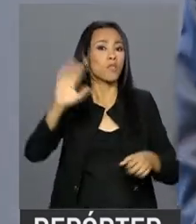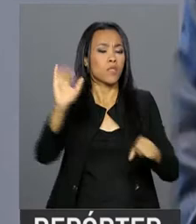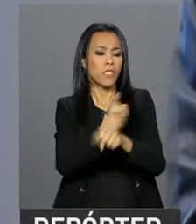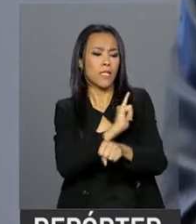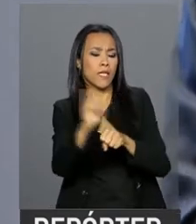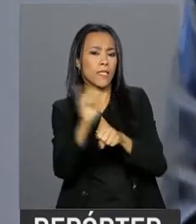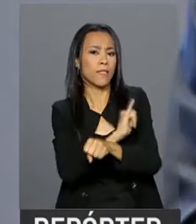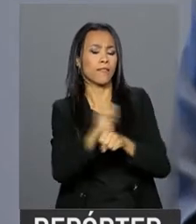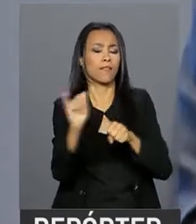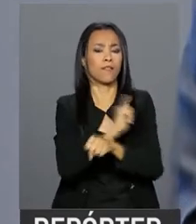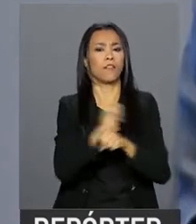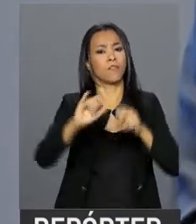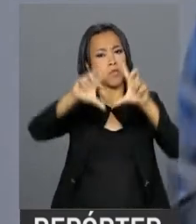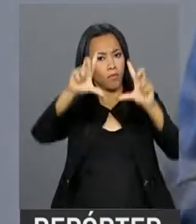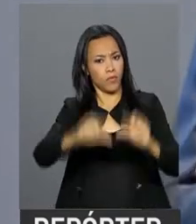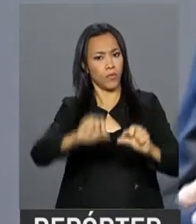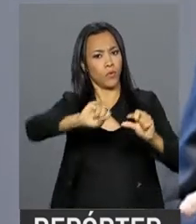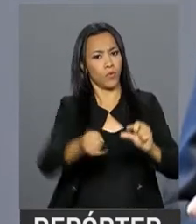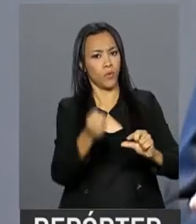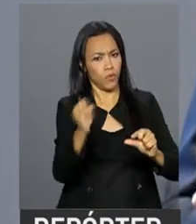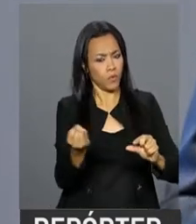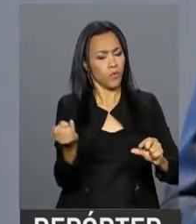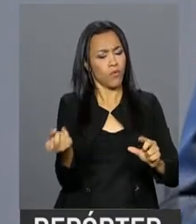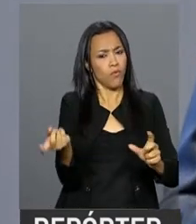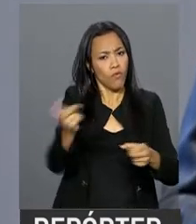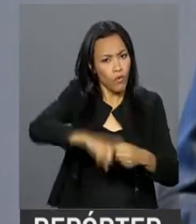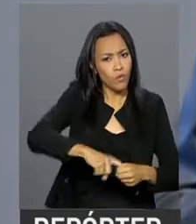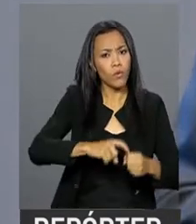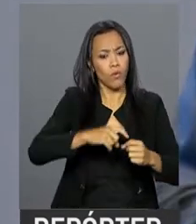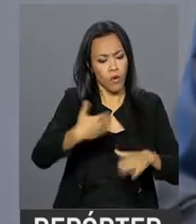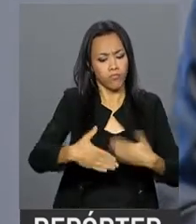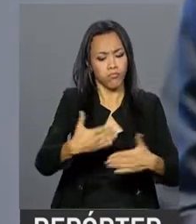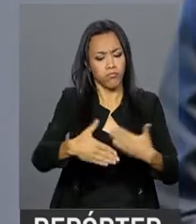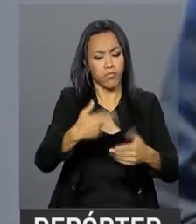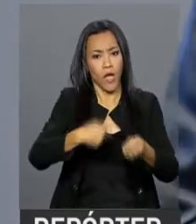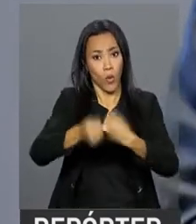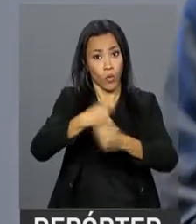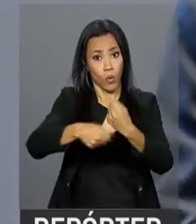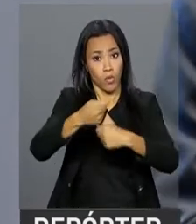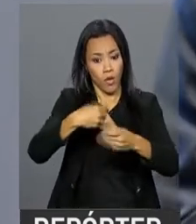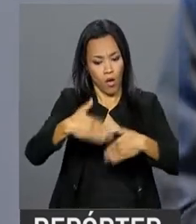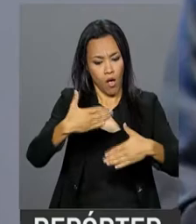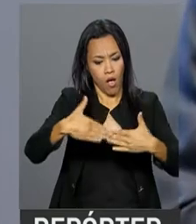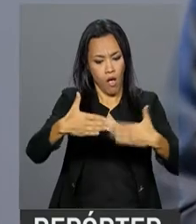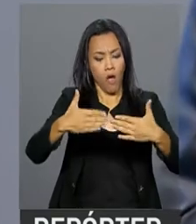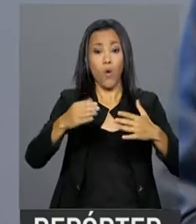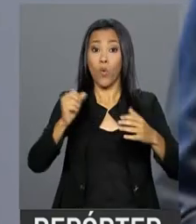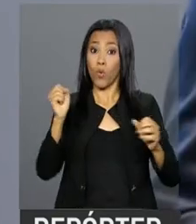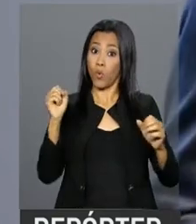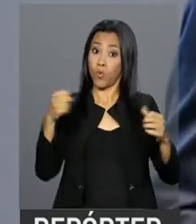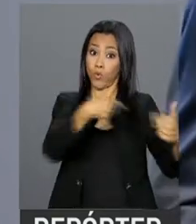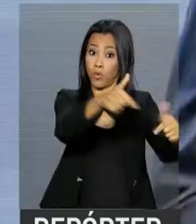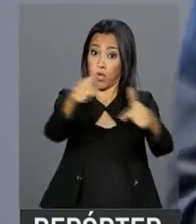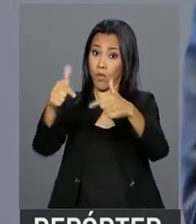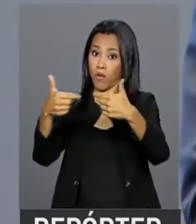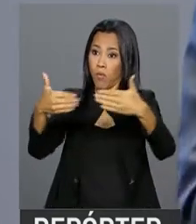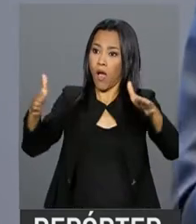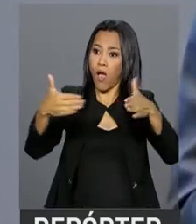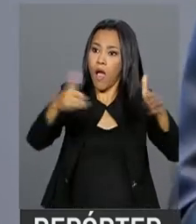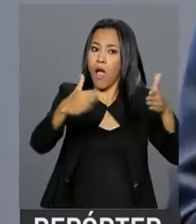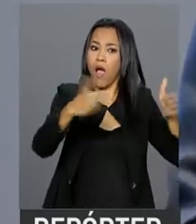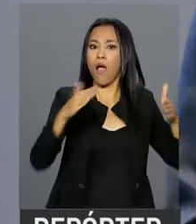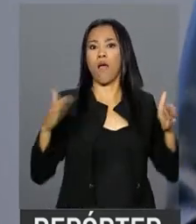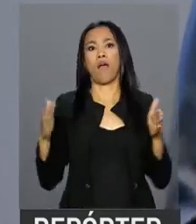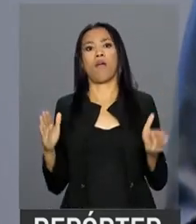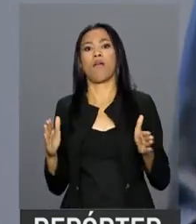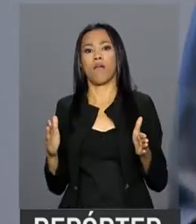responsável dos juros, a economia voltou a crescer, não é? O emprego começa a recuperar-se. E deixamos para trás, meus senhores e